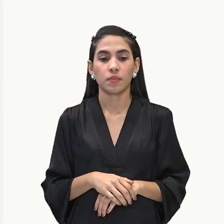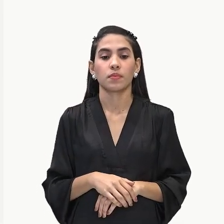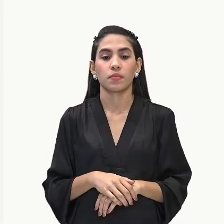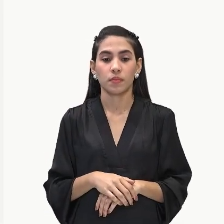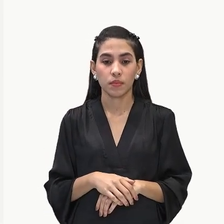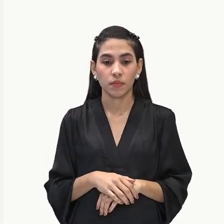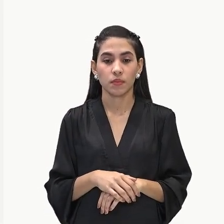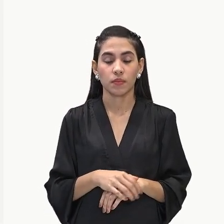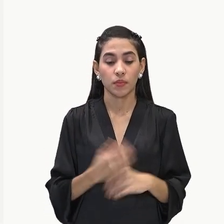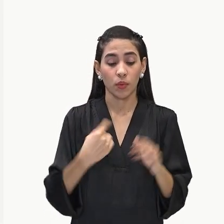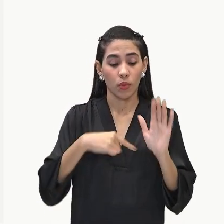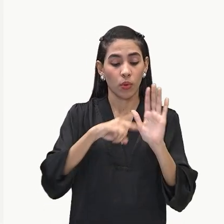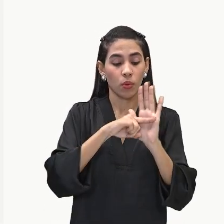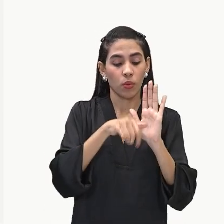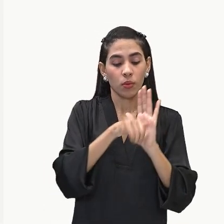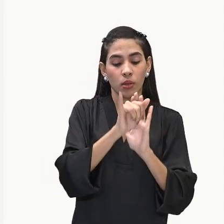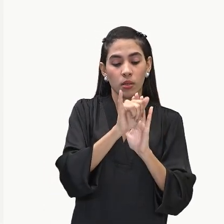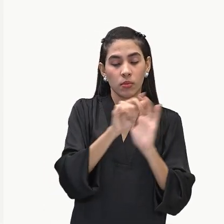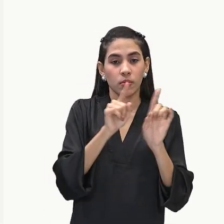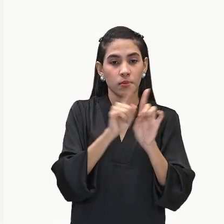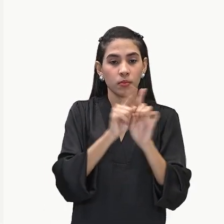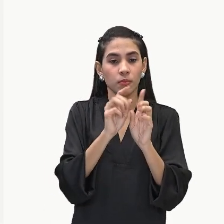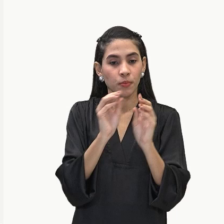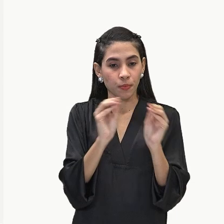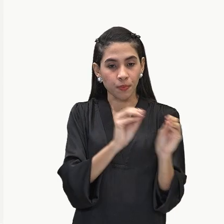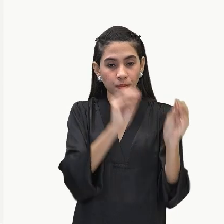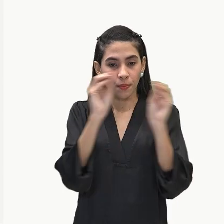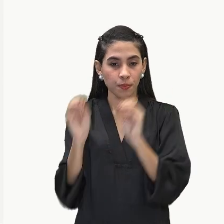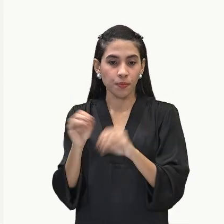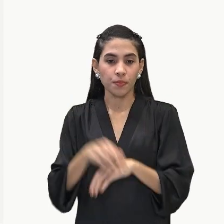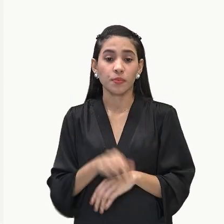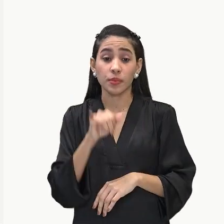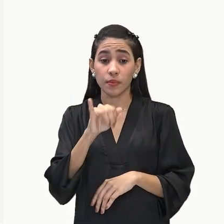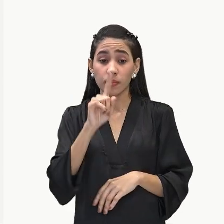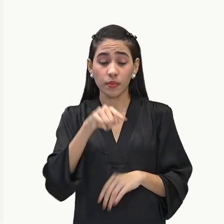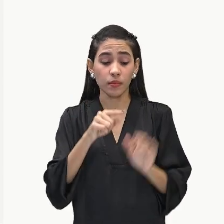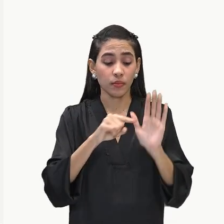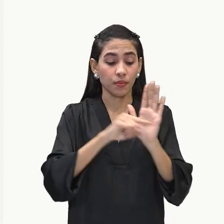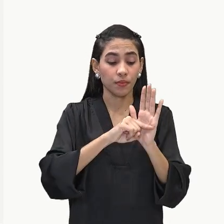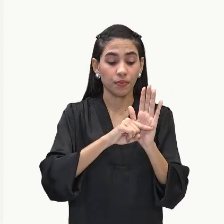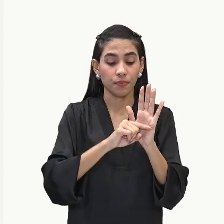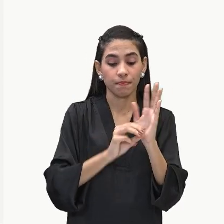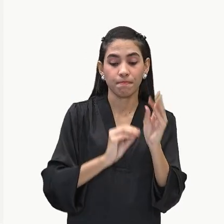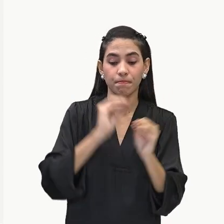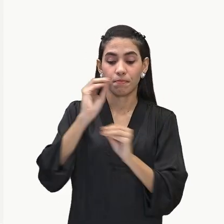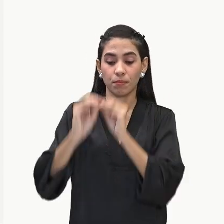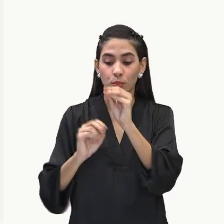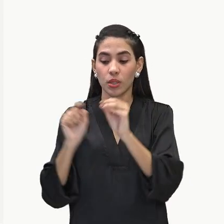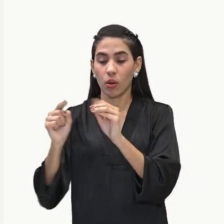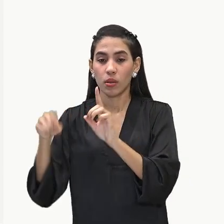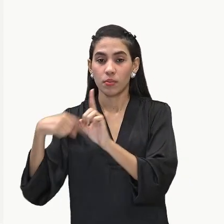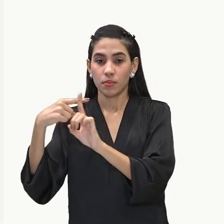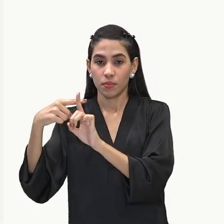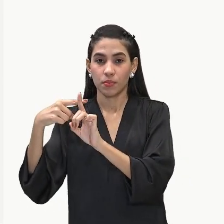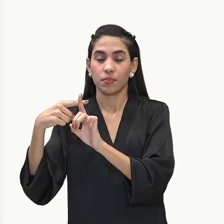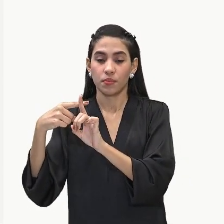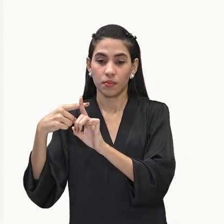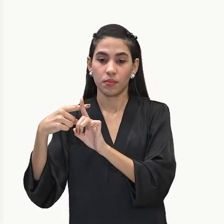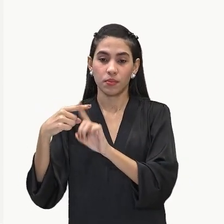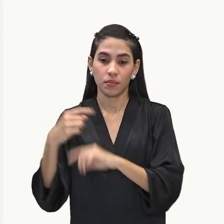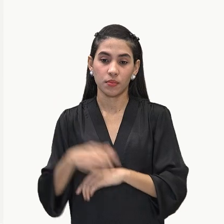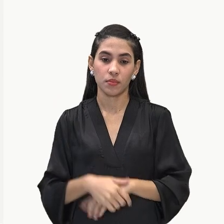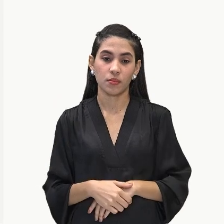outro lado da igualdade, para o segundo membro. Se ele é negativo, por isso que ele ficou o quê?